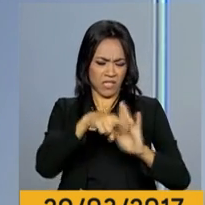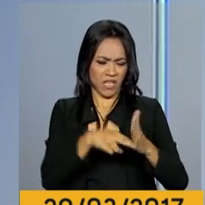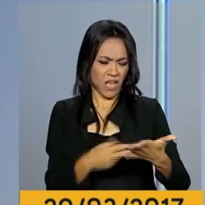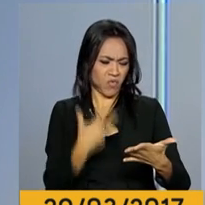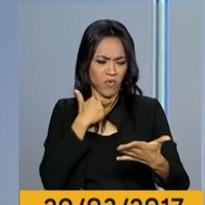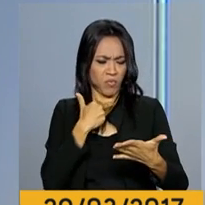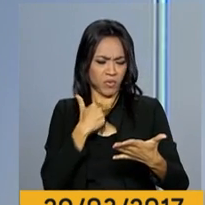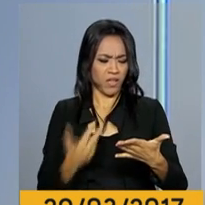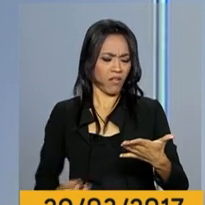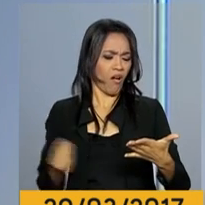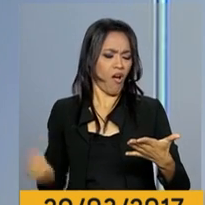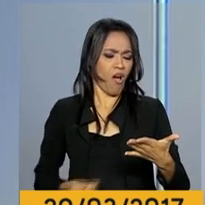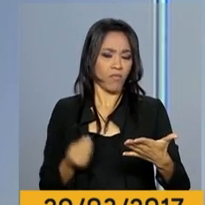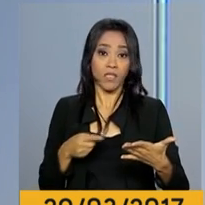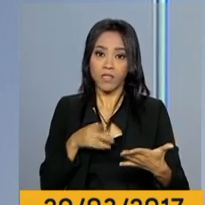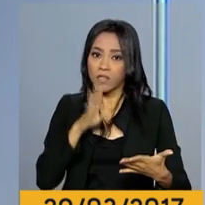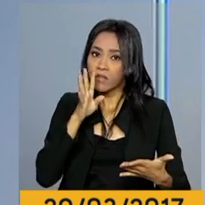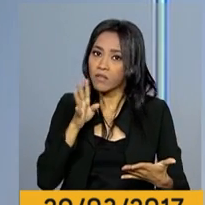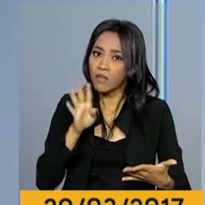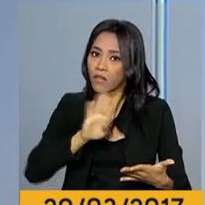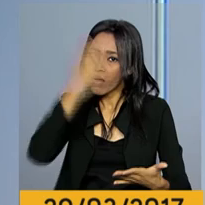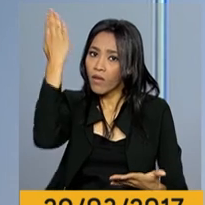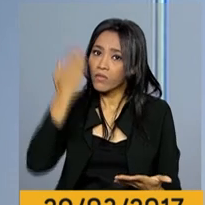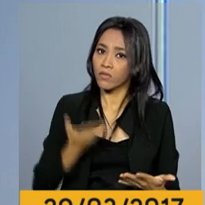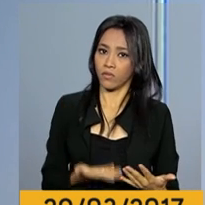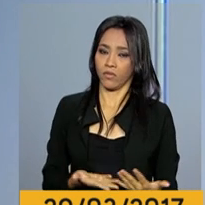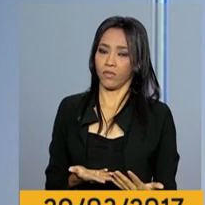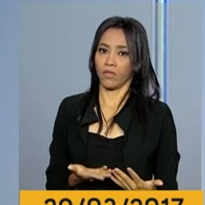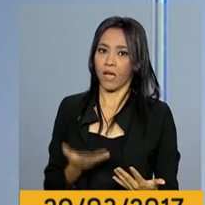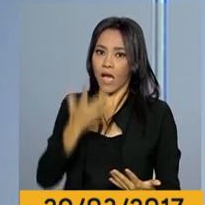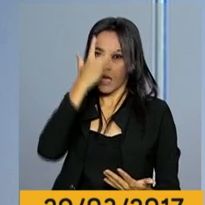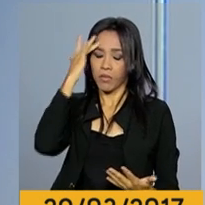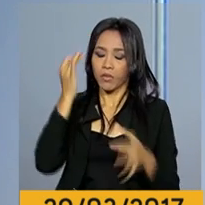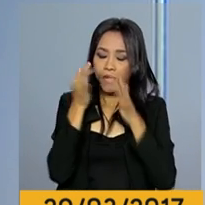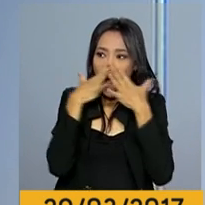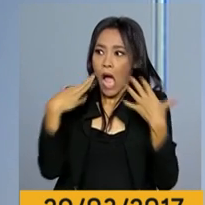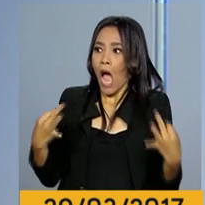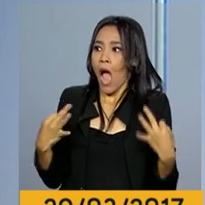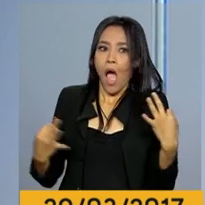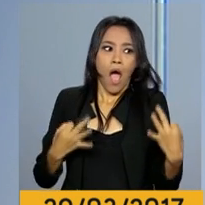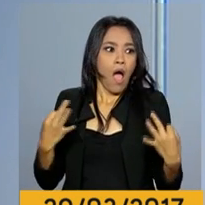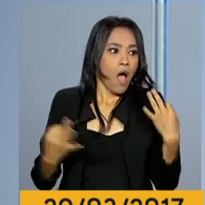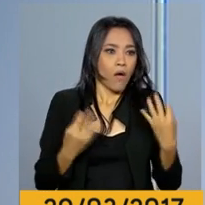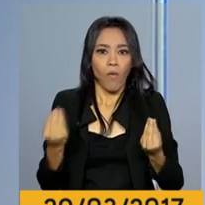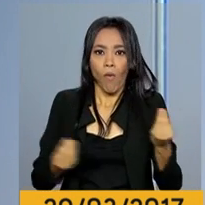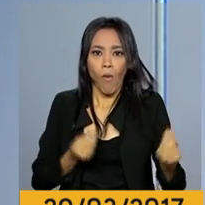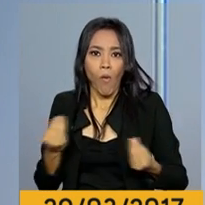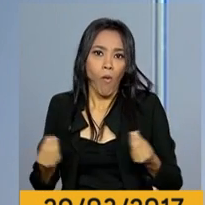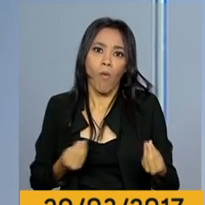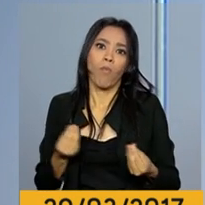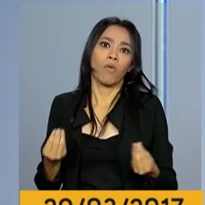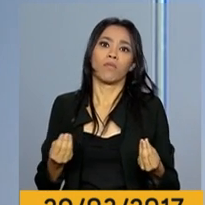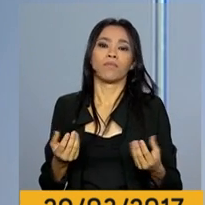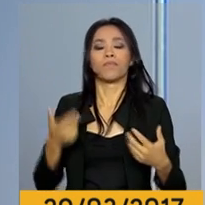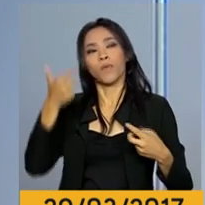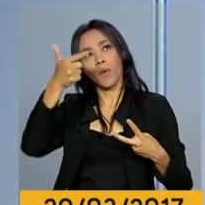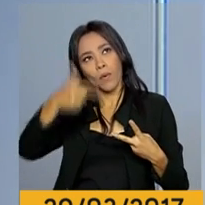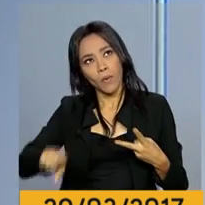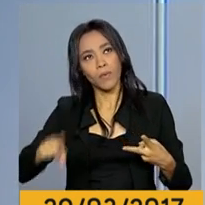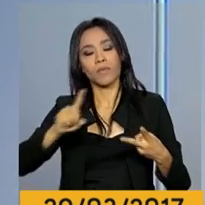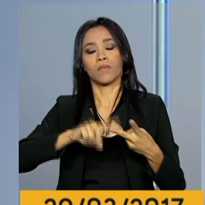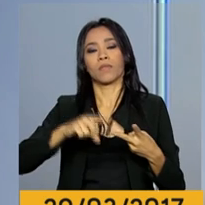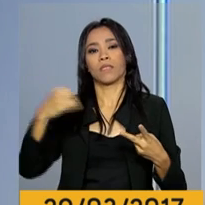fazê lo isso é falso mas se alardeia com uma tranquilidade extraordinária de fato outro fator